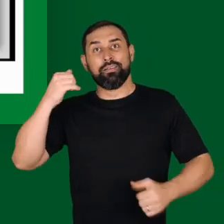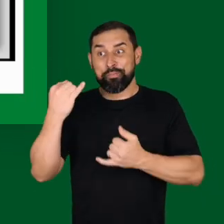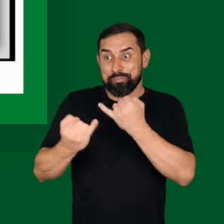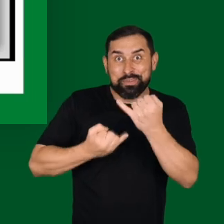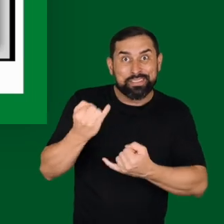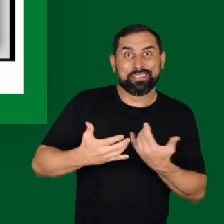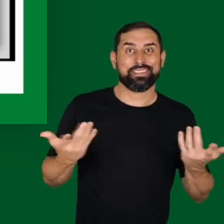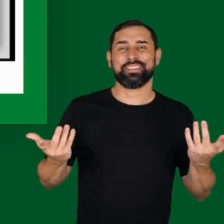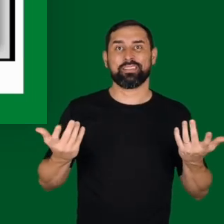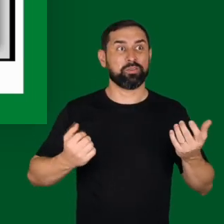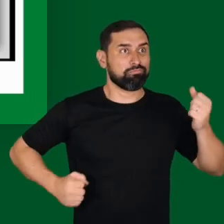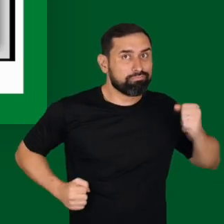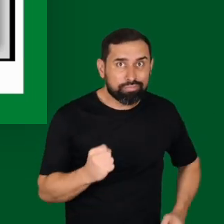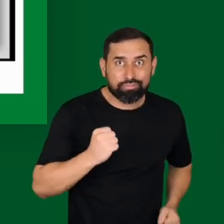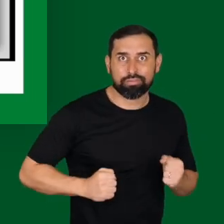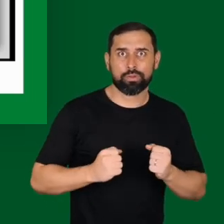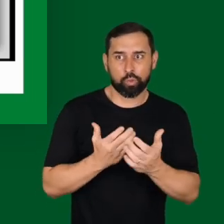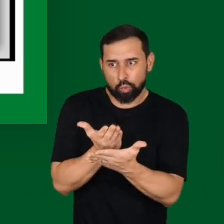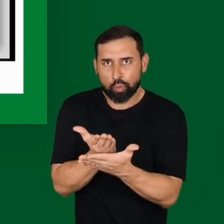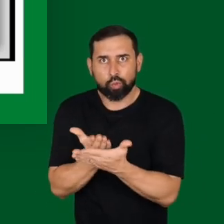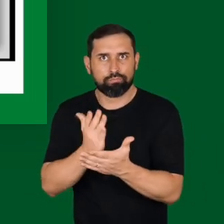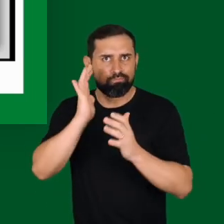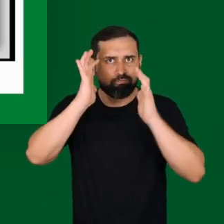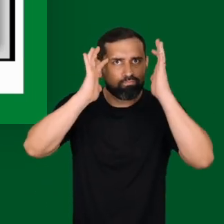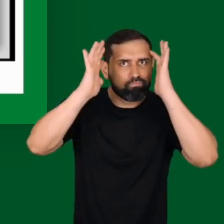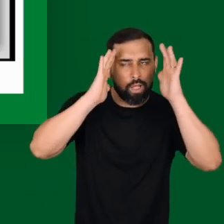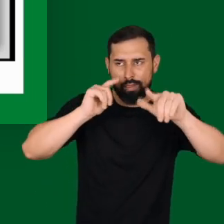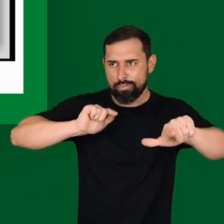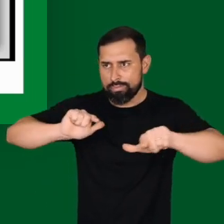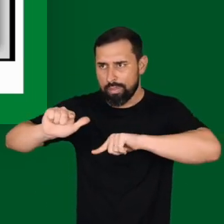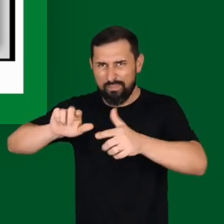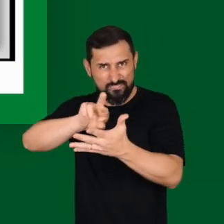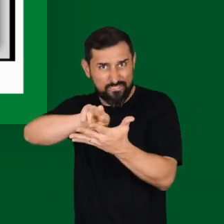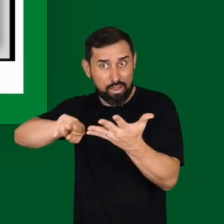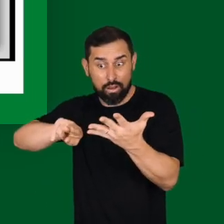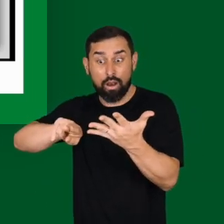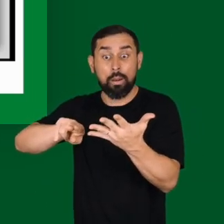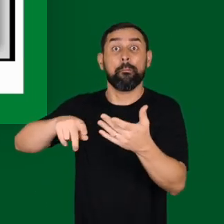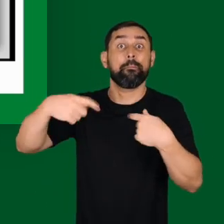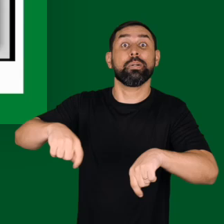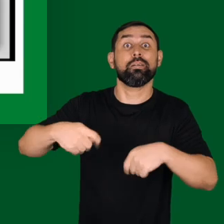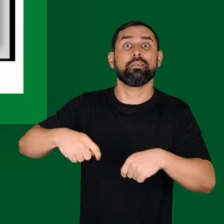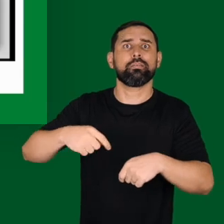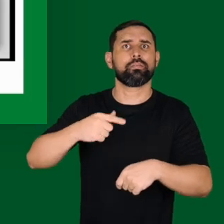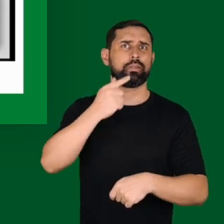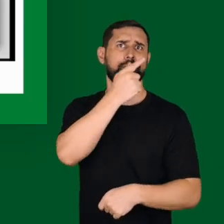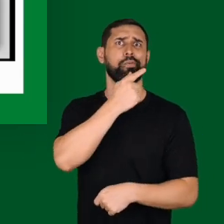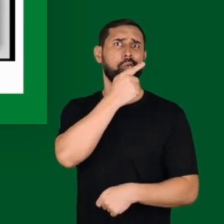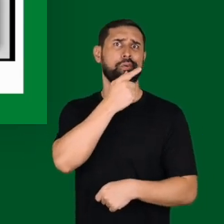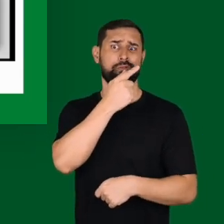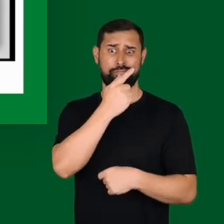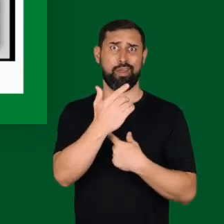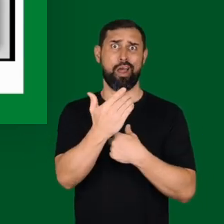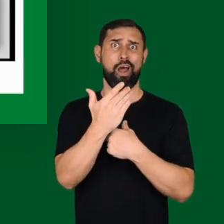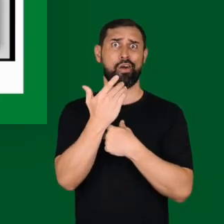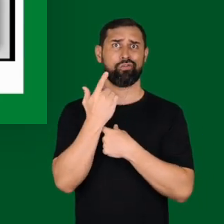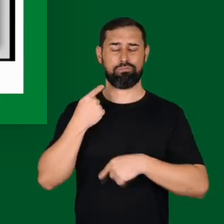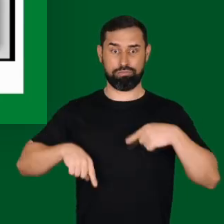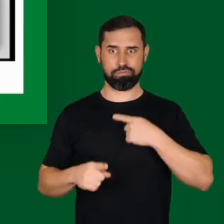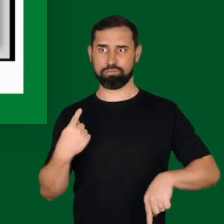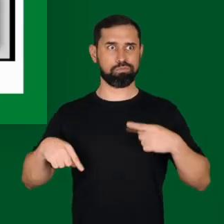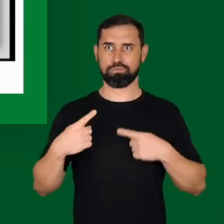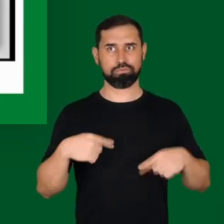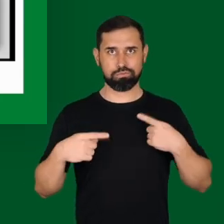organismo precisa de glicose para acordar, para brincar, para correr, para estudar, para pensar, para trabalhar. Então, todas